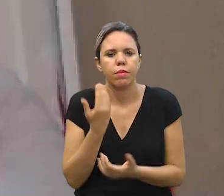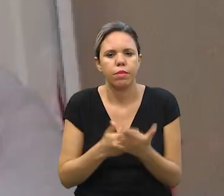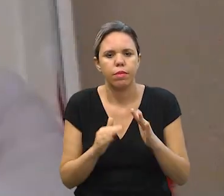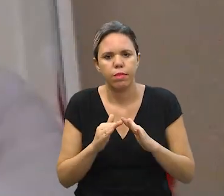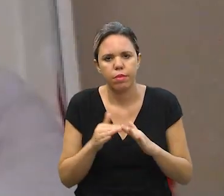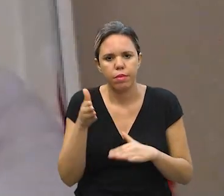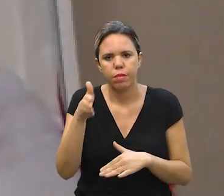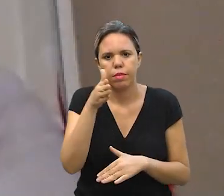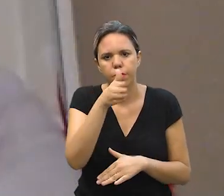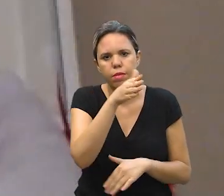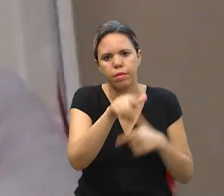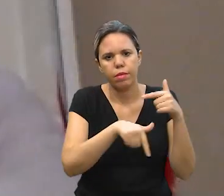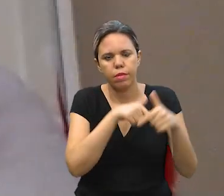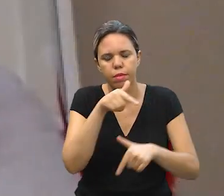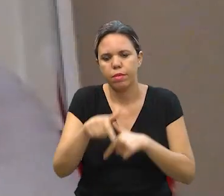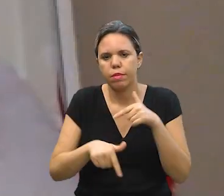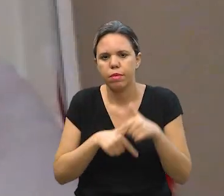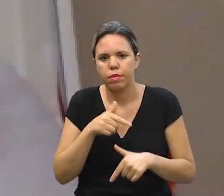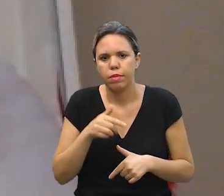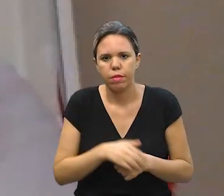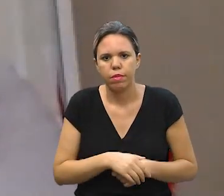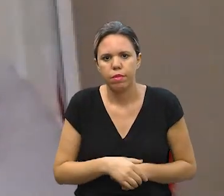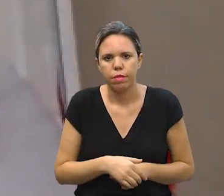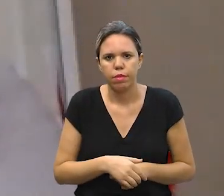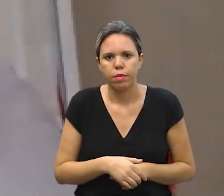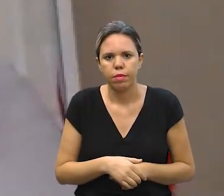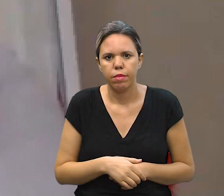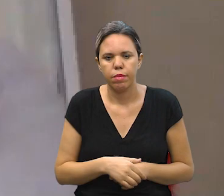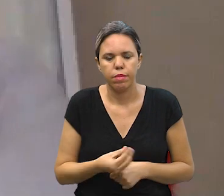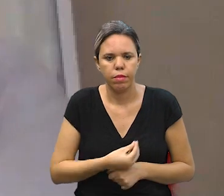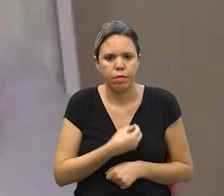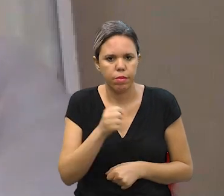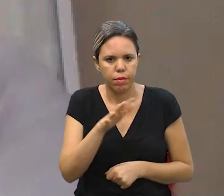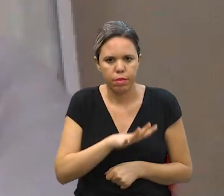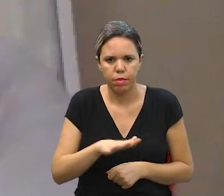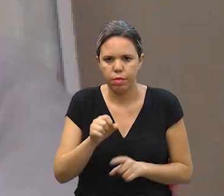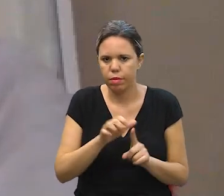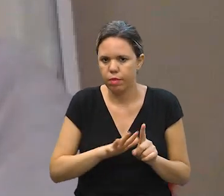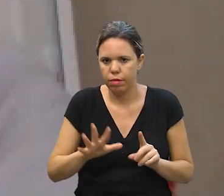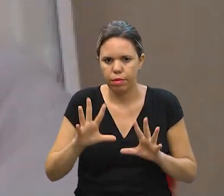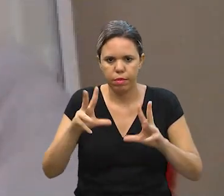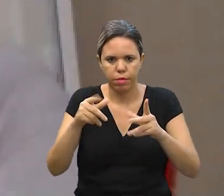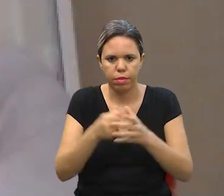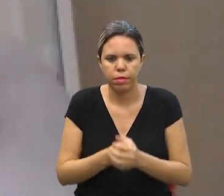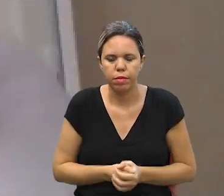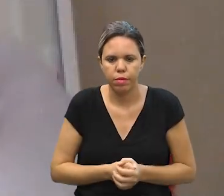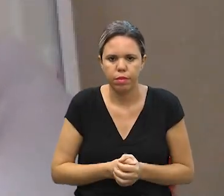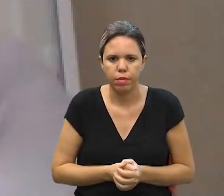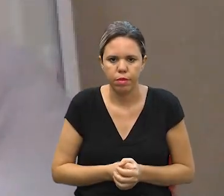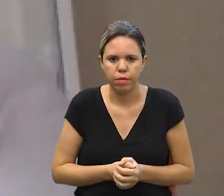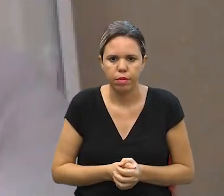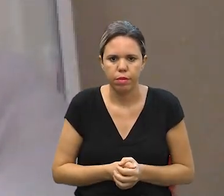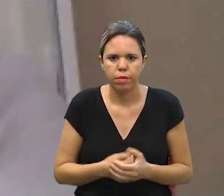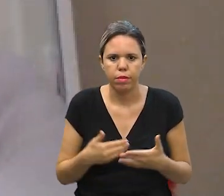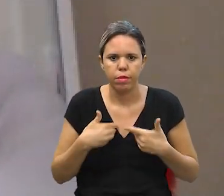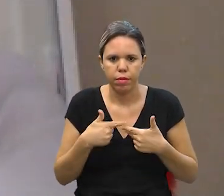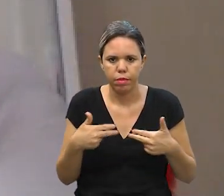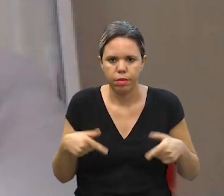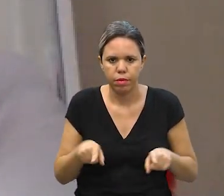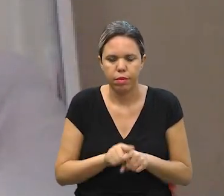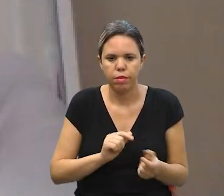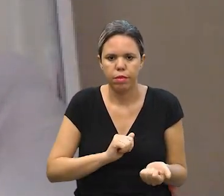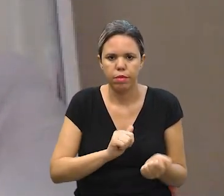na escola, no trabalho, enfim, na vida social como um todo,